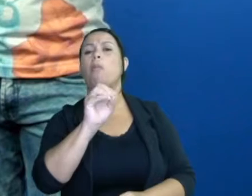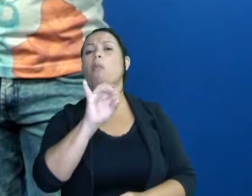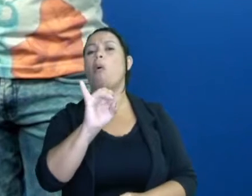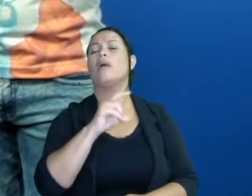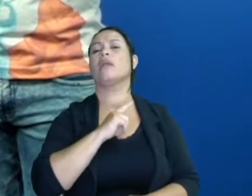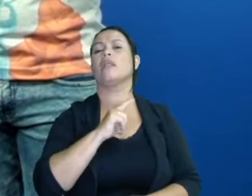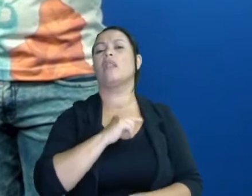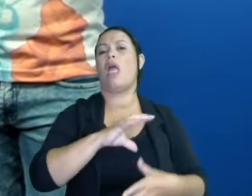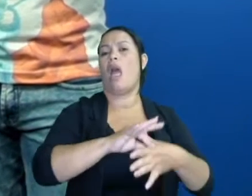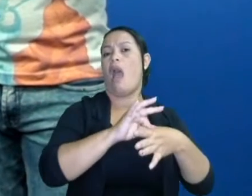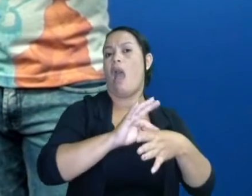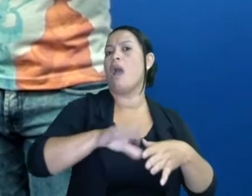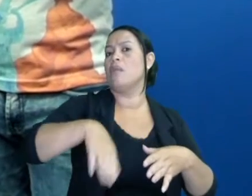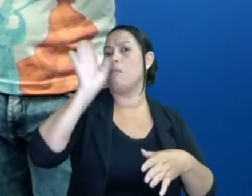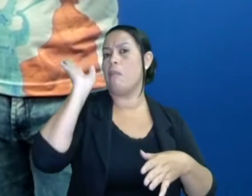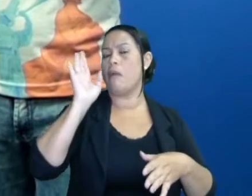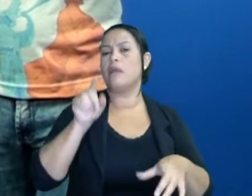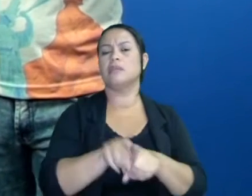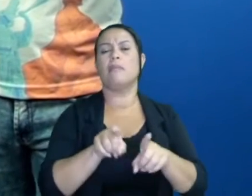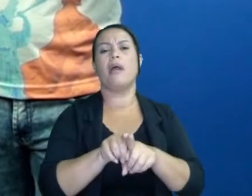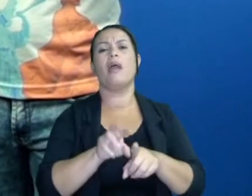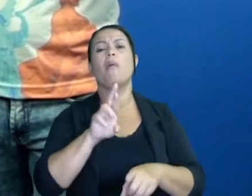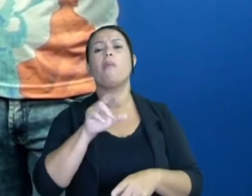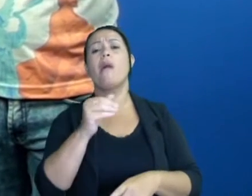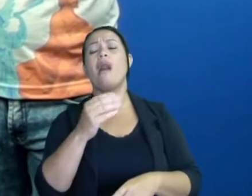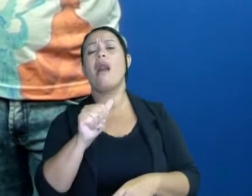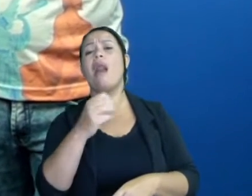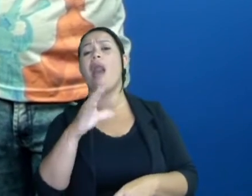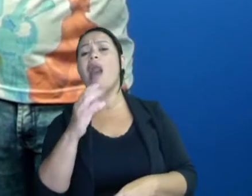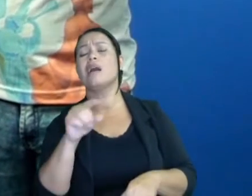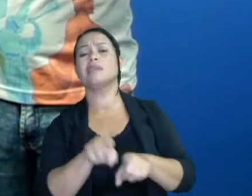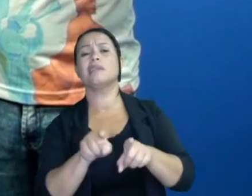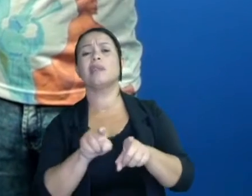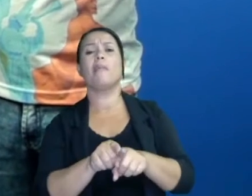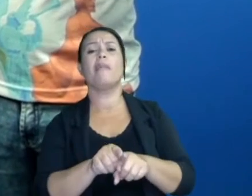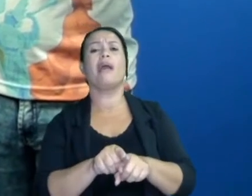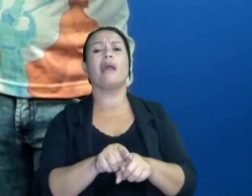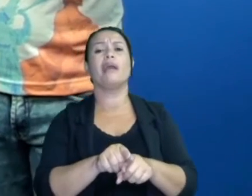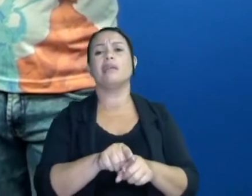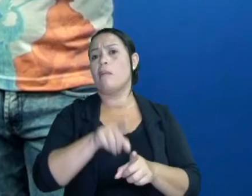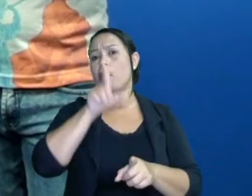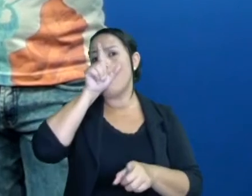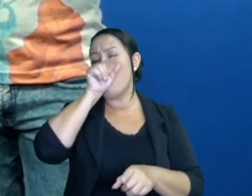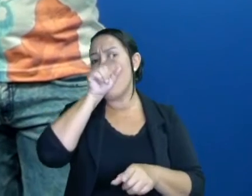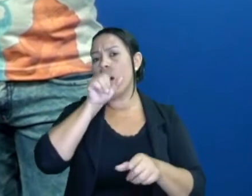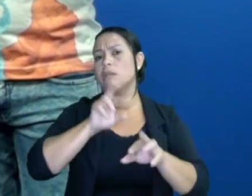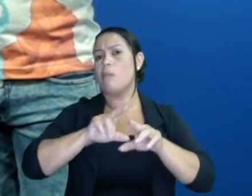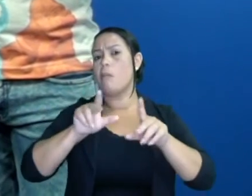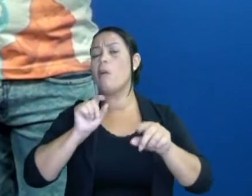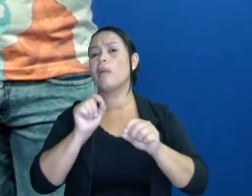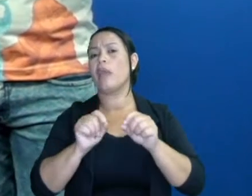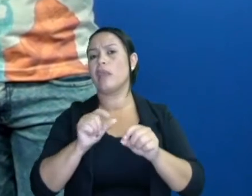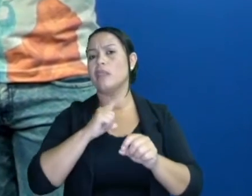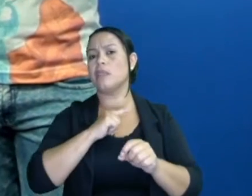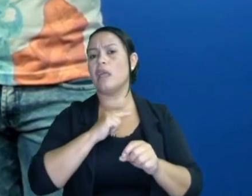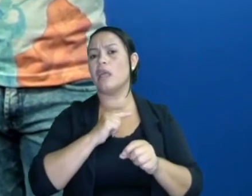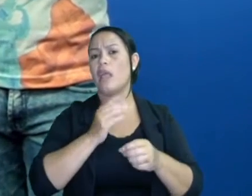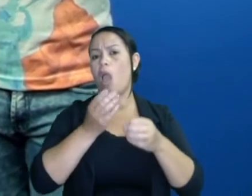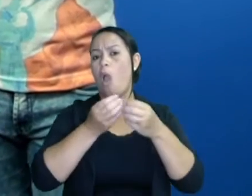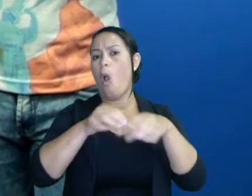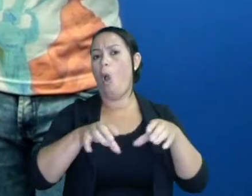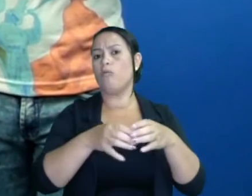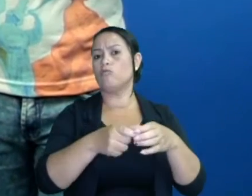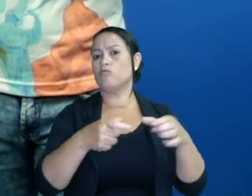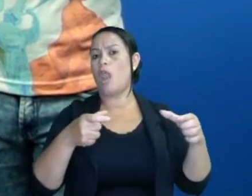bastante carne, uma raça de aves que produza ovos grandes. Então, você tem como selecionar